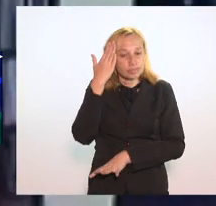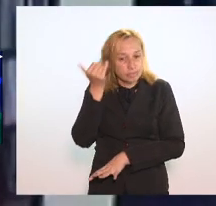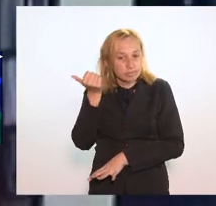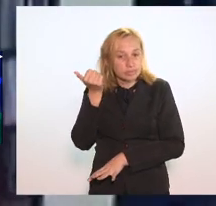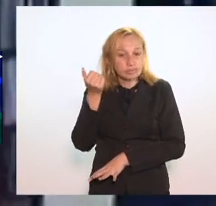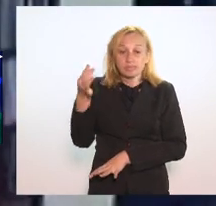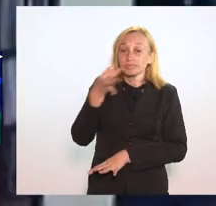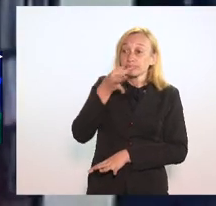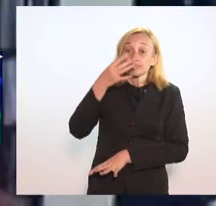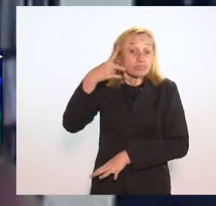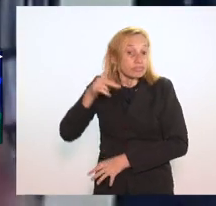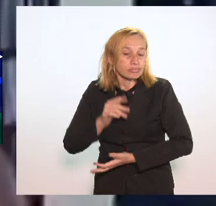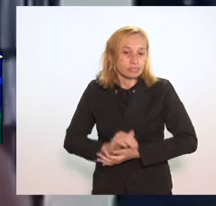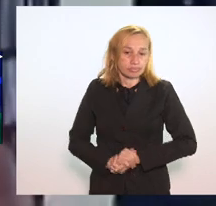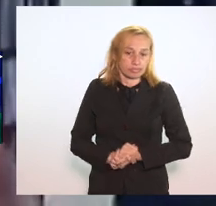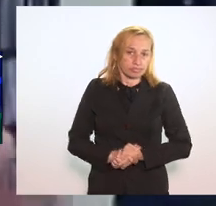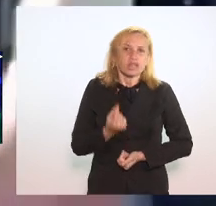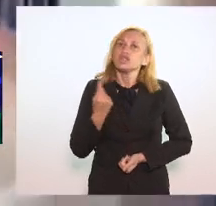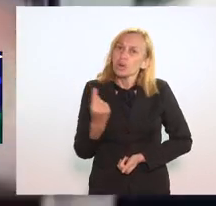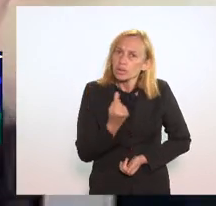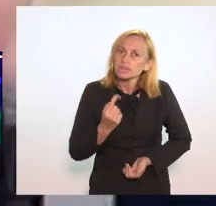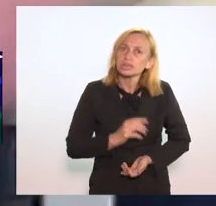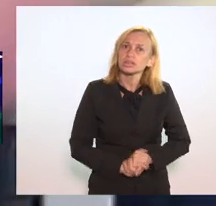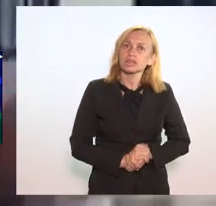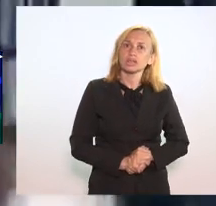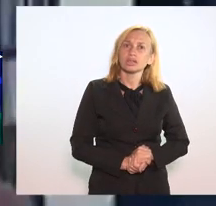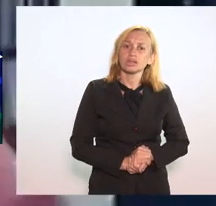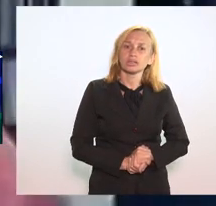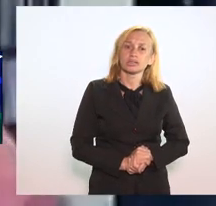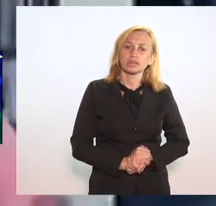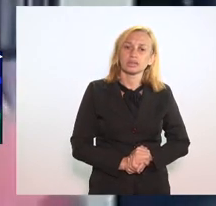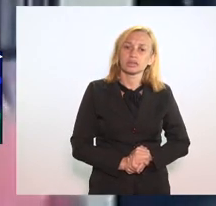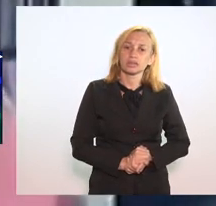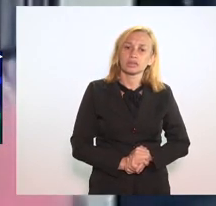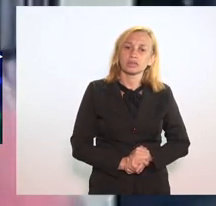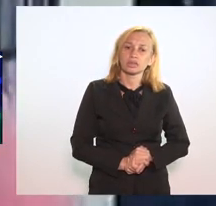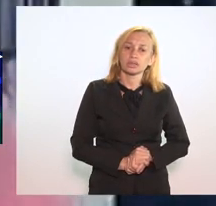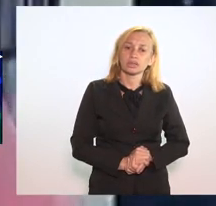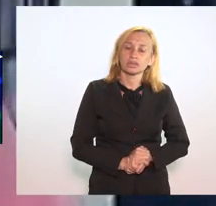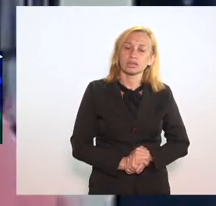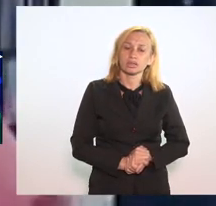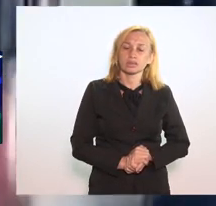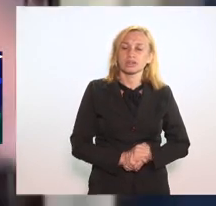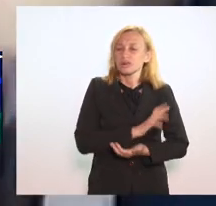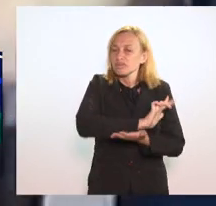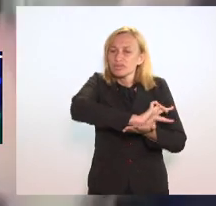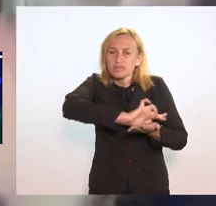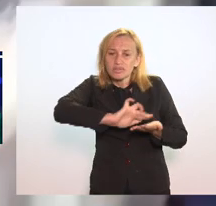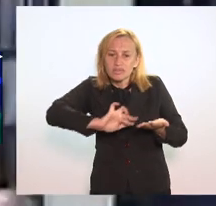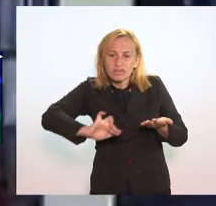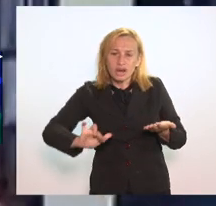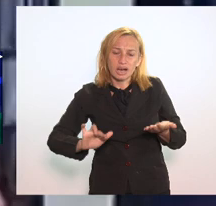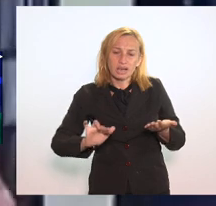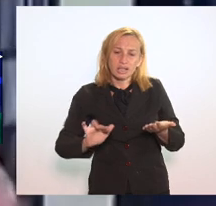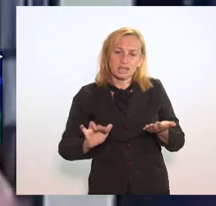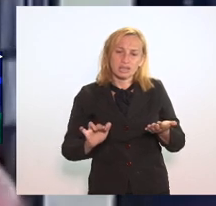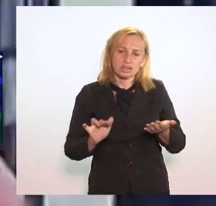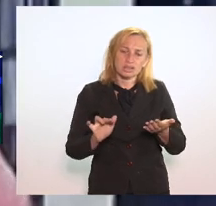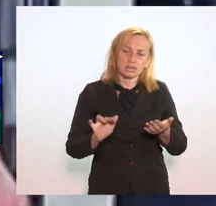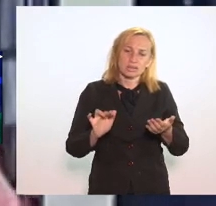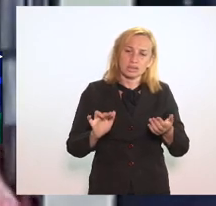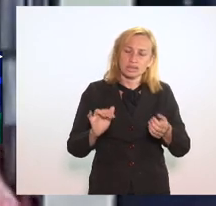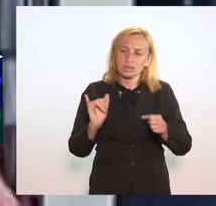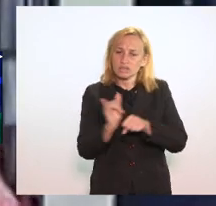Qual é a opinião deles e nós feliz toda lá Bora uma série de item para constituir